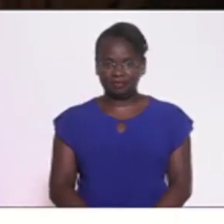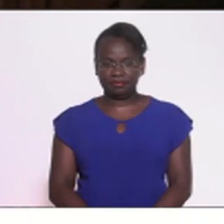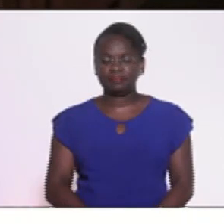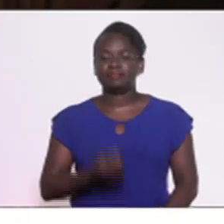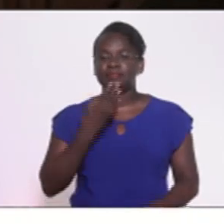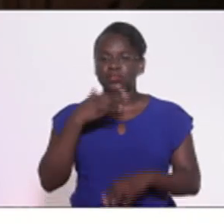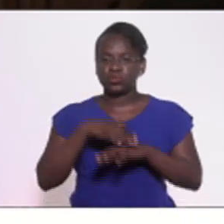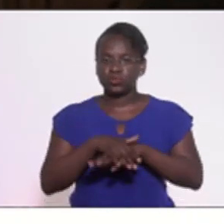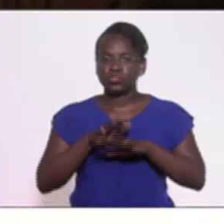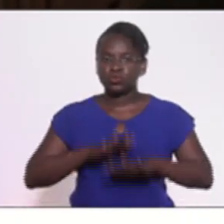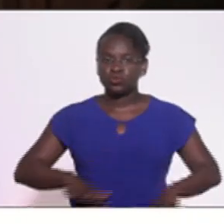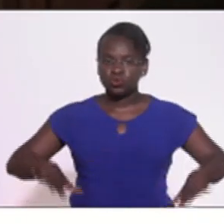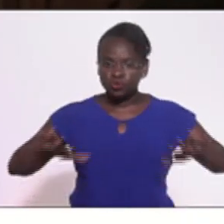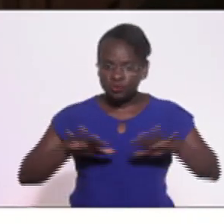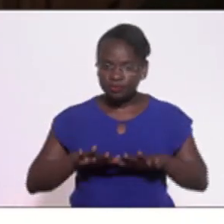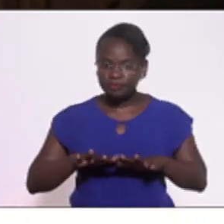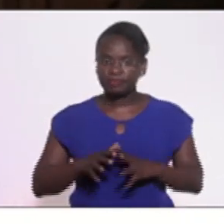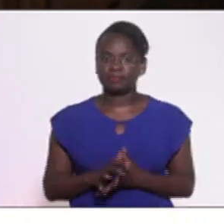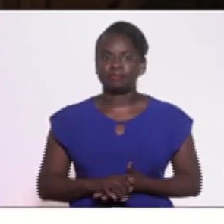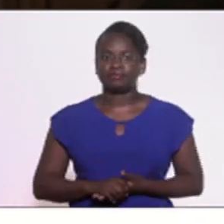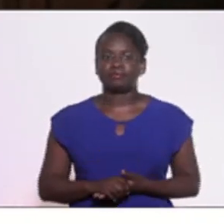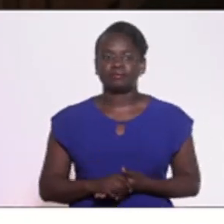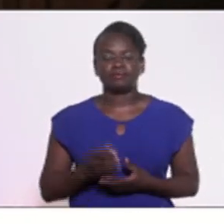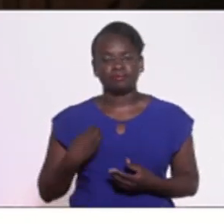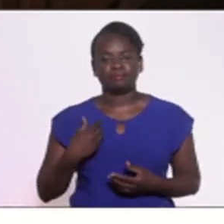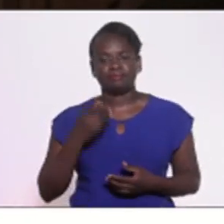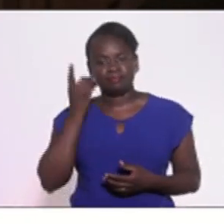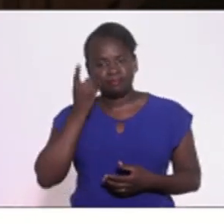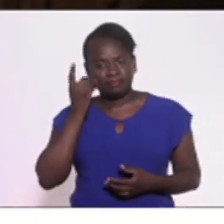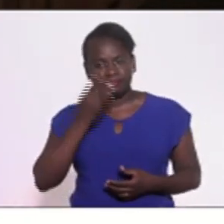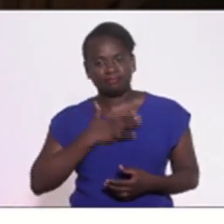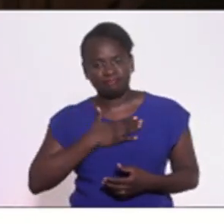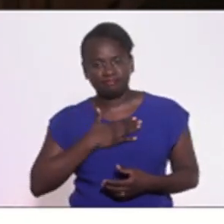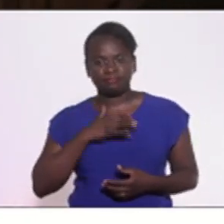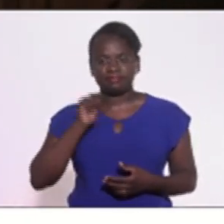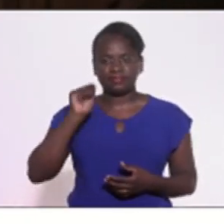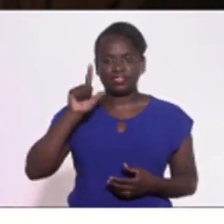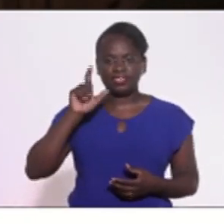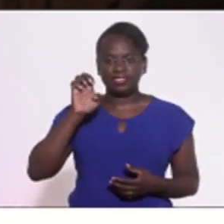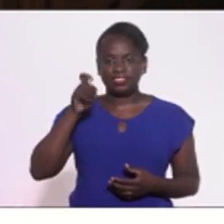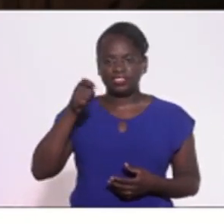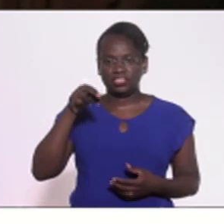Boa noite a todos. Meu querido deputado Alexandre Knoplor,